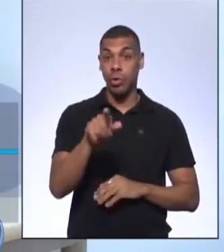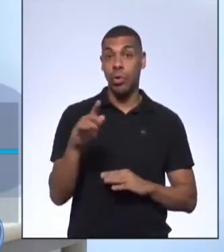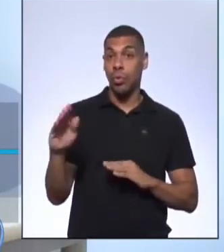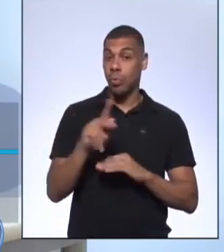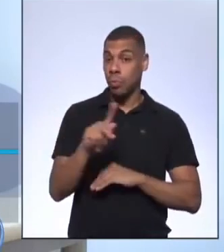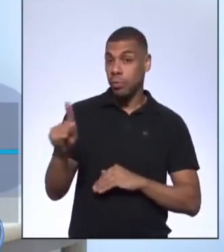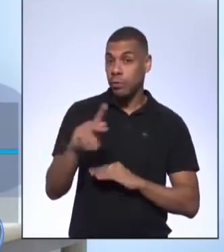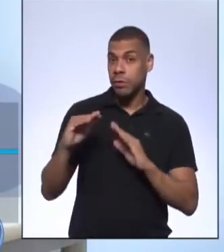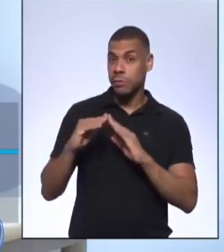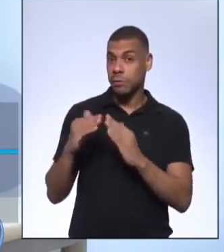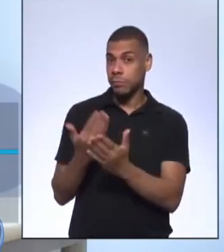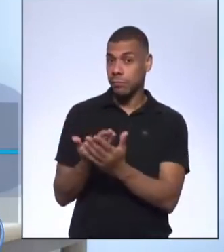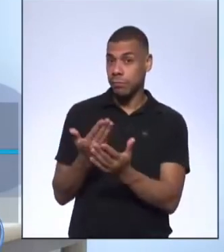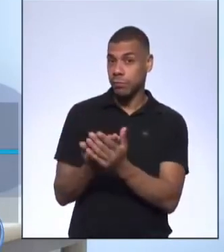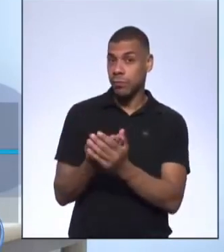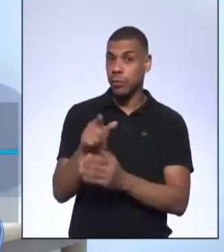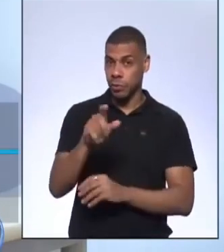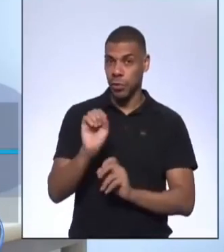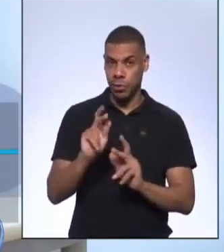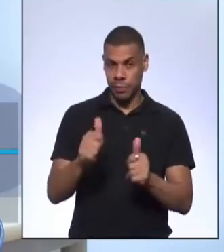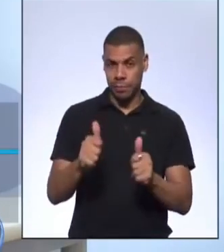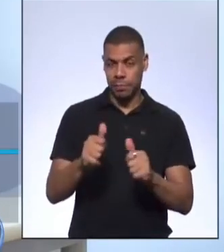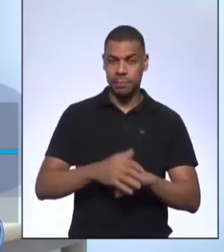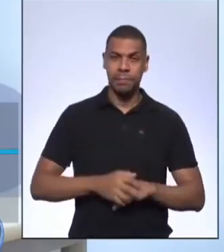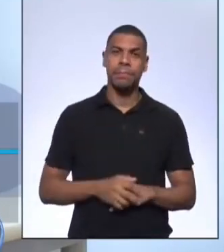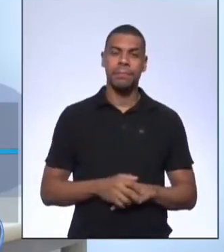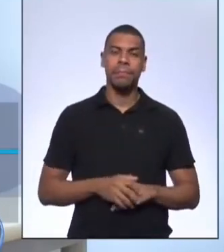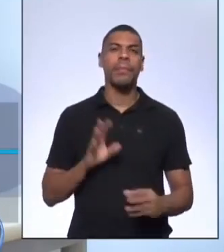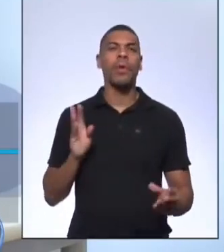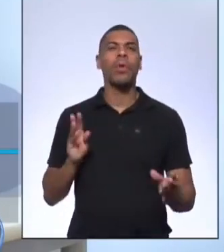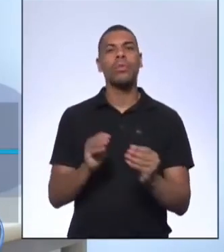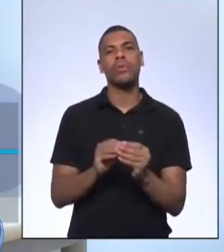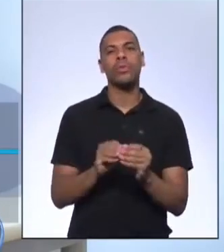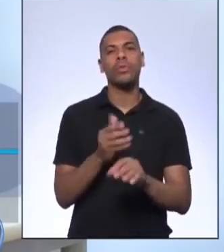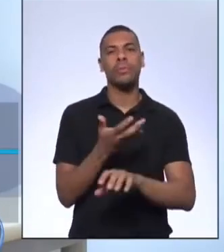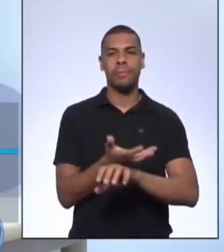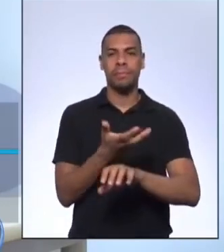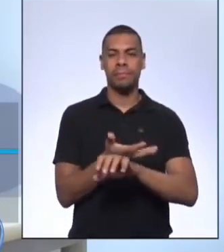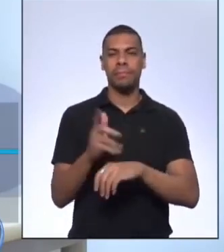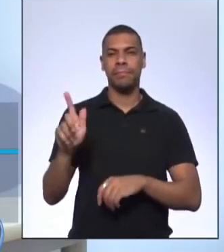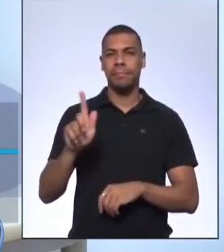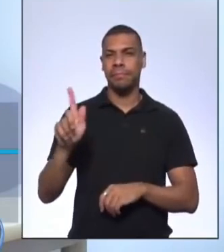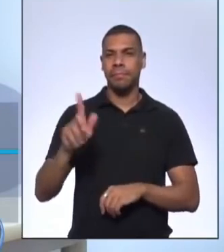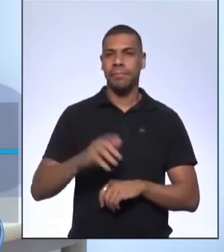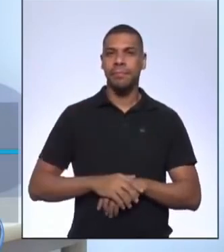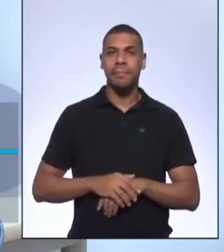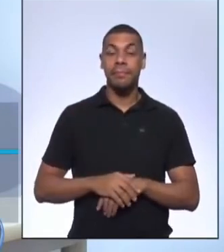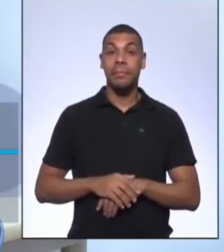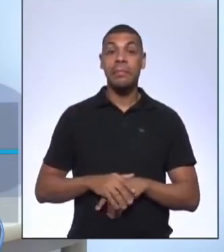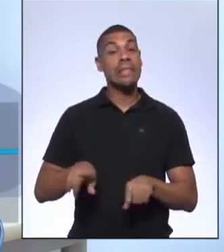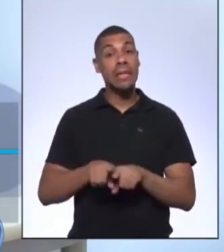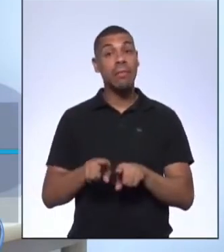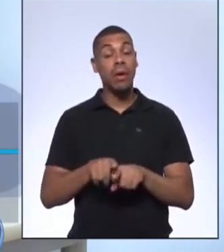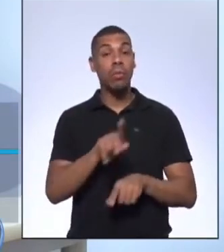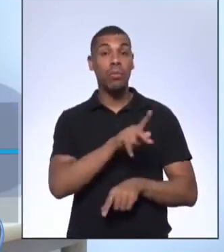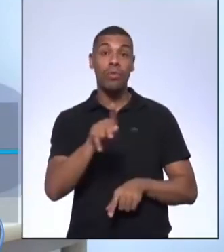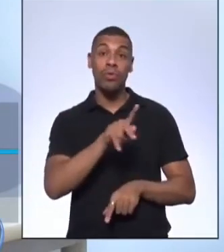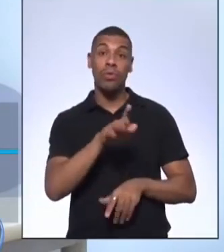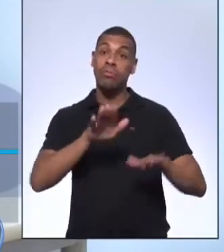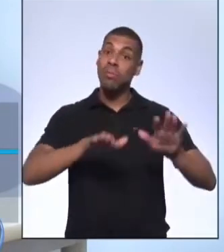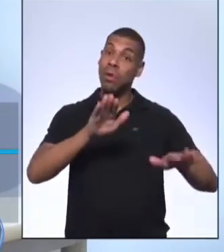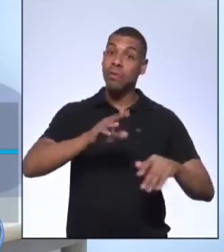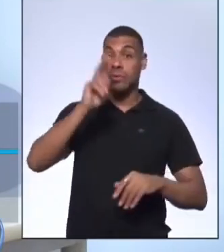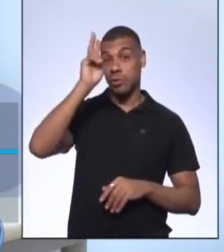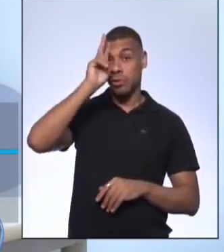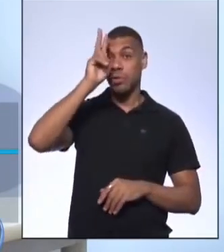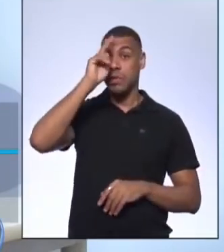professor, pela sua professora da escola, dentro do componente de Geografia, tá bom? E também, muitas vezes, pelo professor de História, já